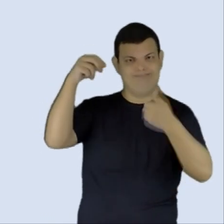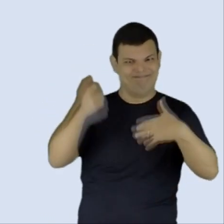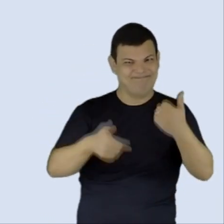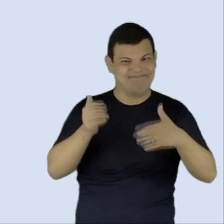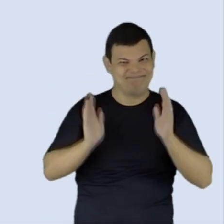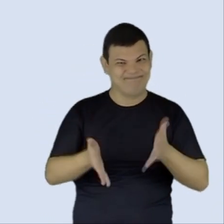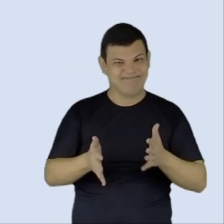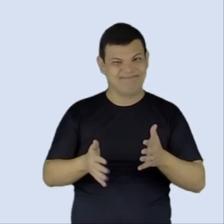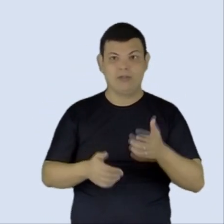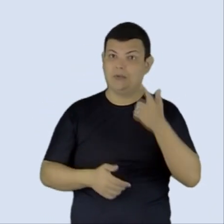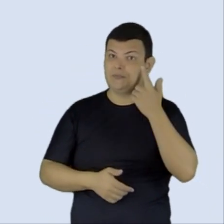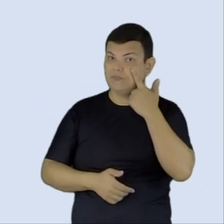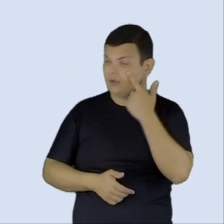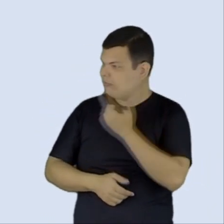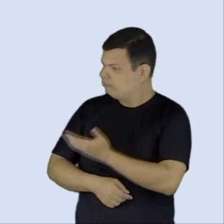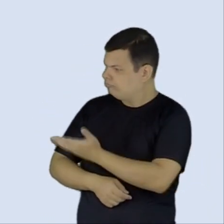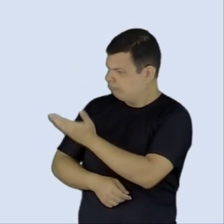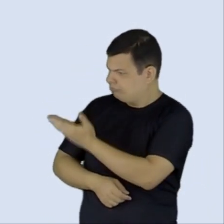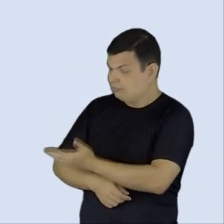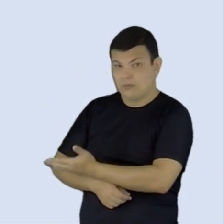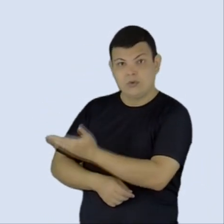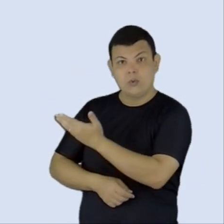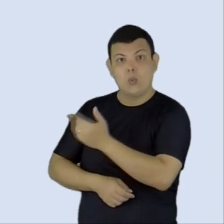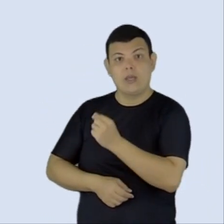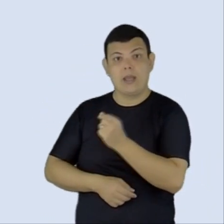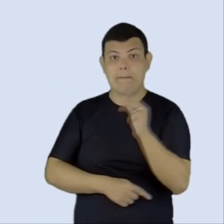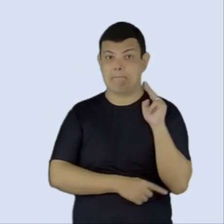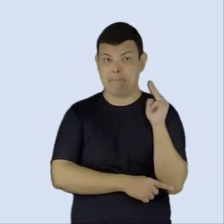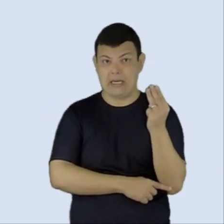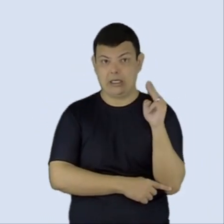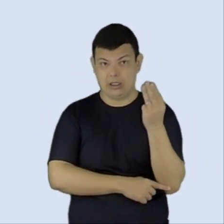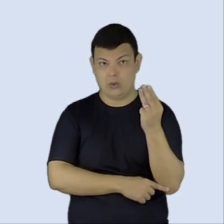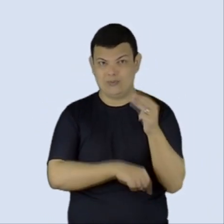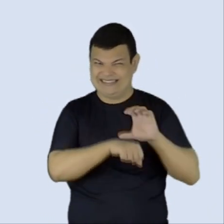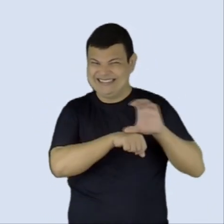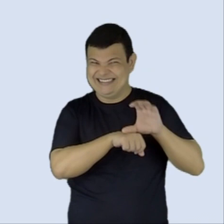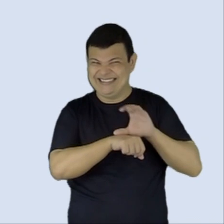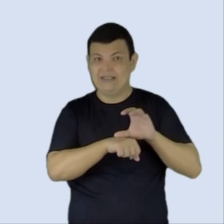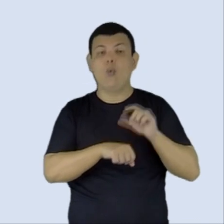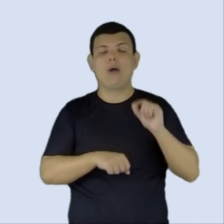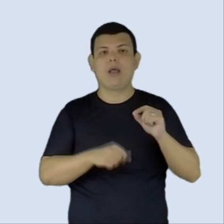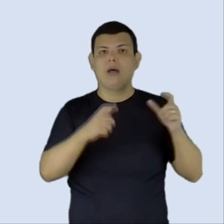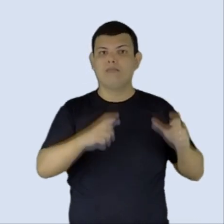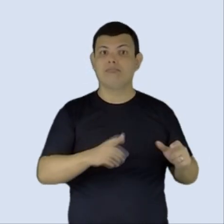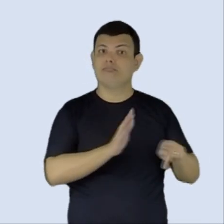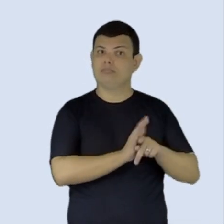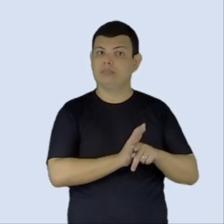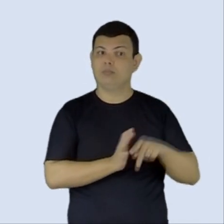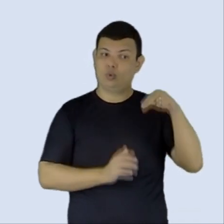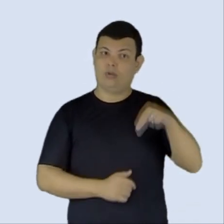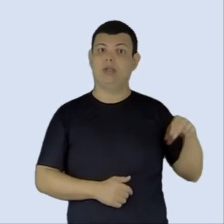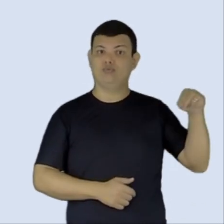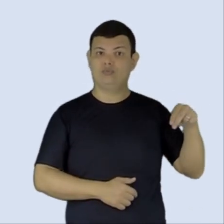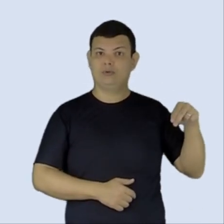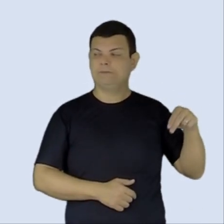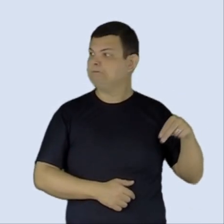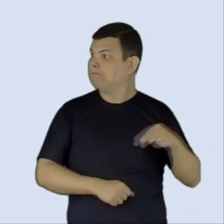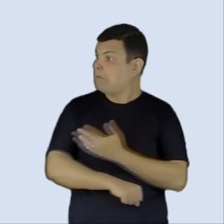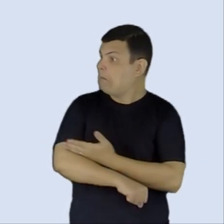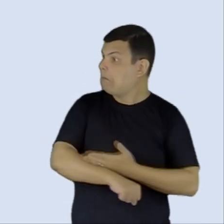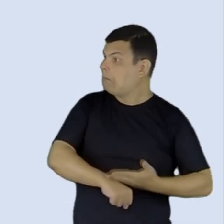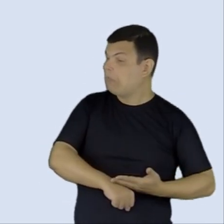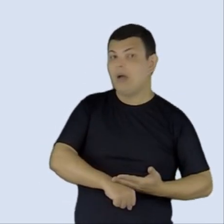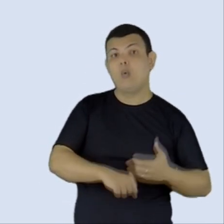observem aqui na nossa legenda, aqui, ó, Maranhão em cinza é a bacia hidrográfica do Nordeste. Em branco é a